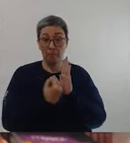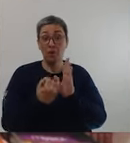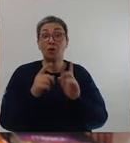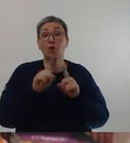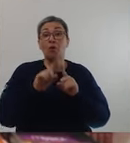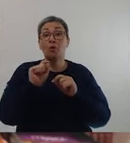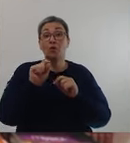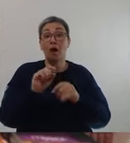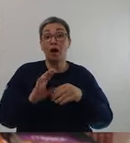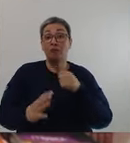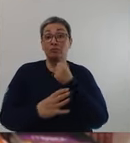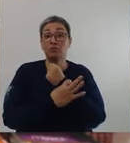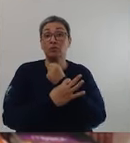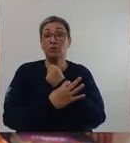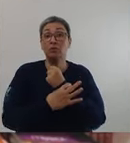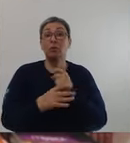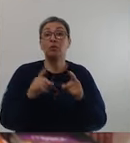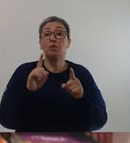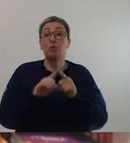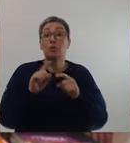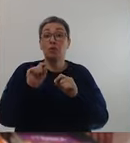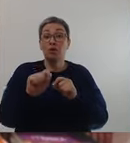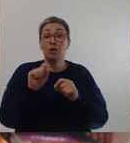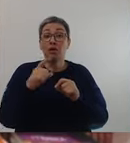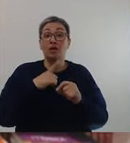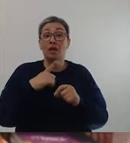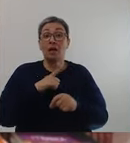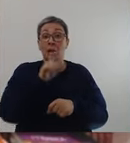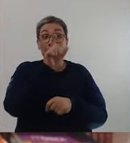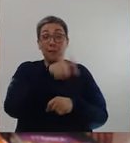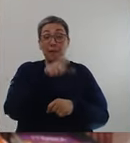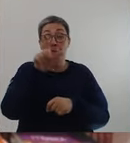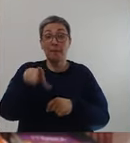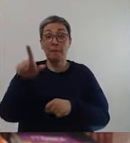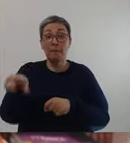pessoa, garantindo a ela a